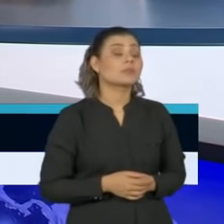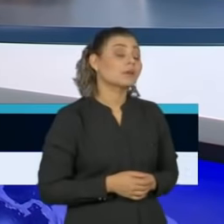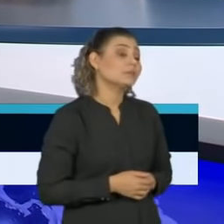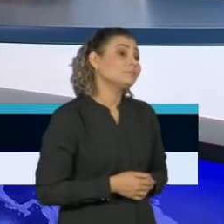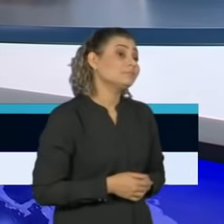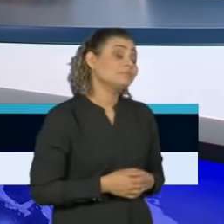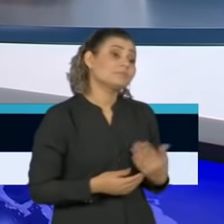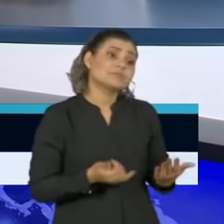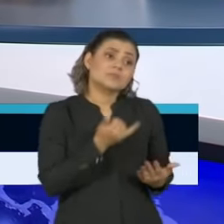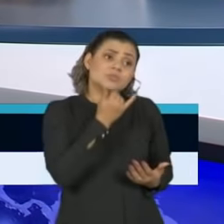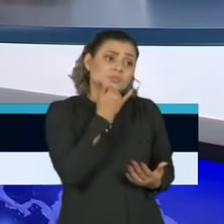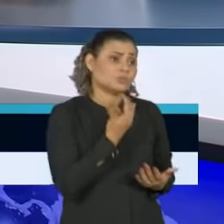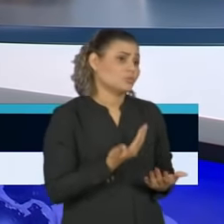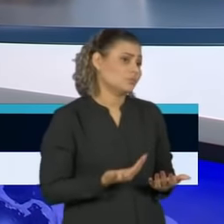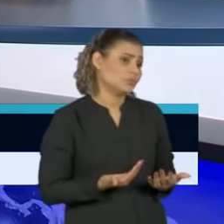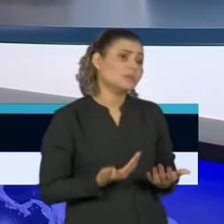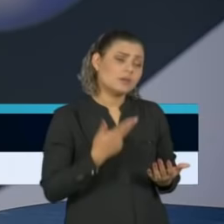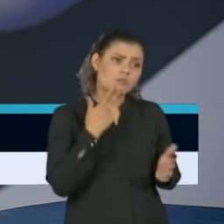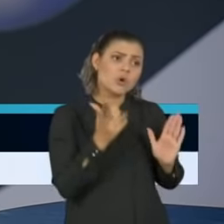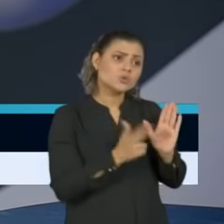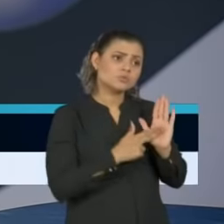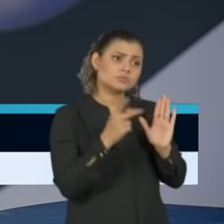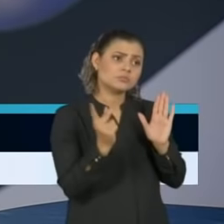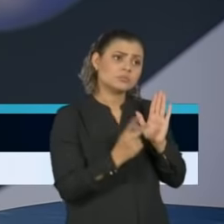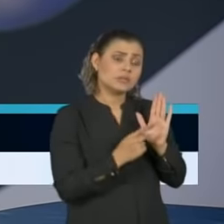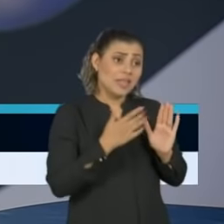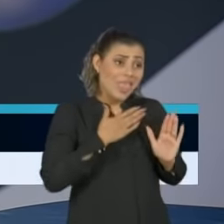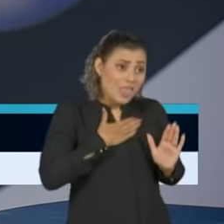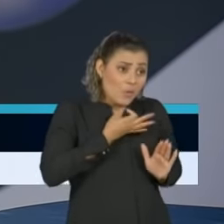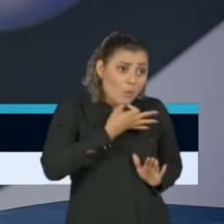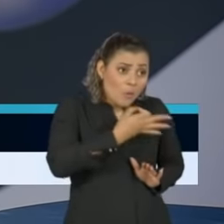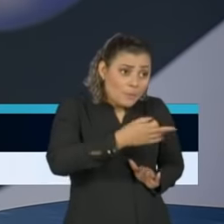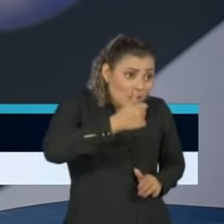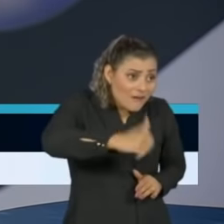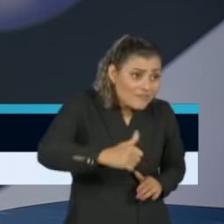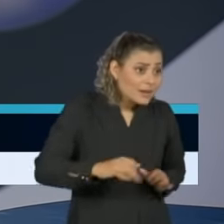condição, desculpem falar isso de uma maneira muito franca, de fazer um juízo disso ou dar uma